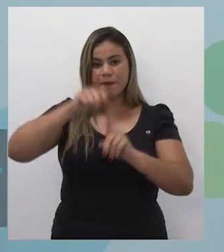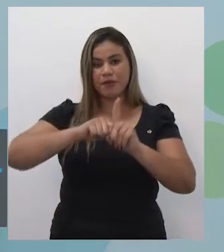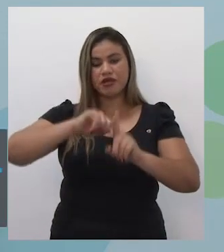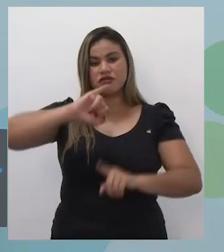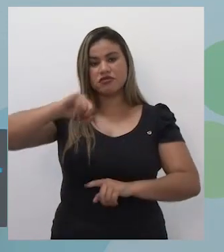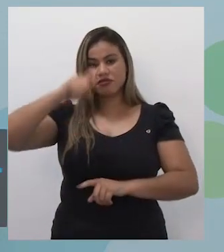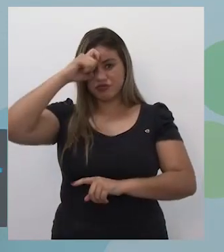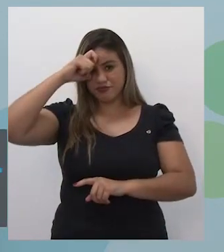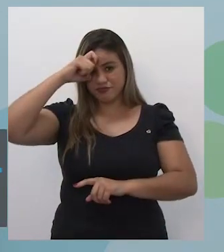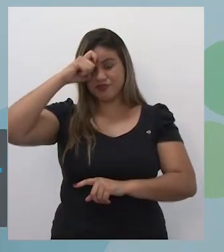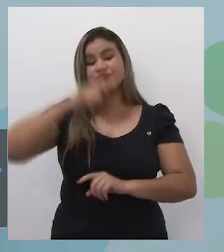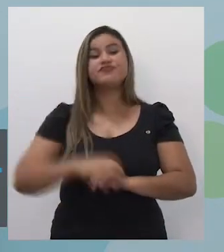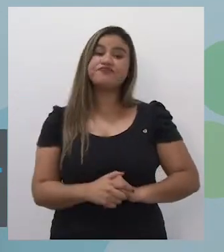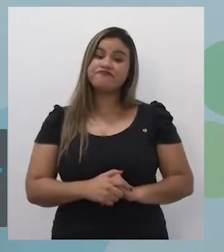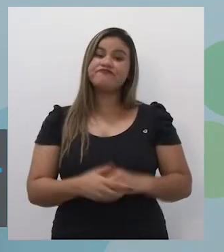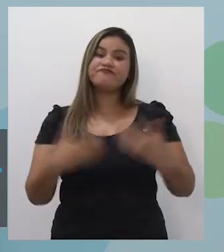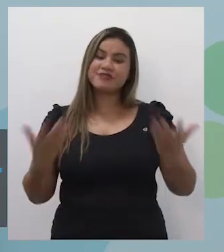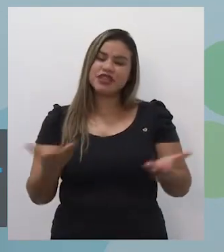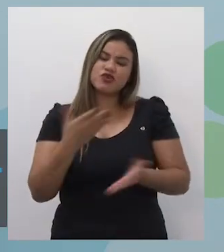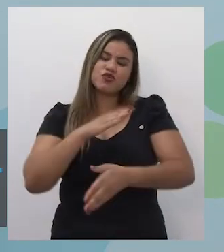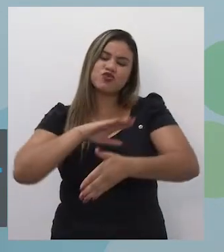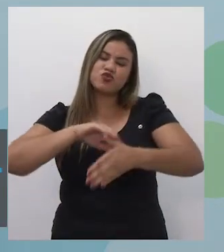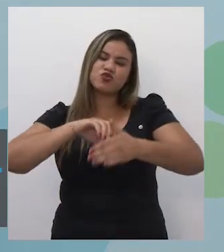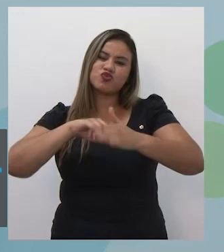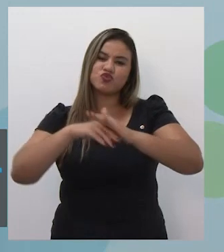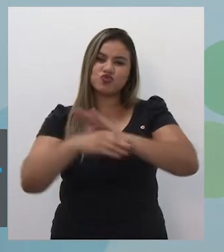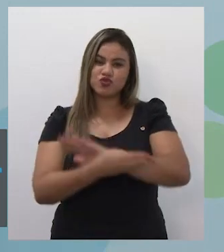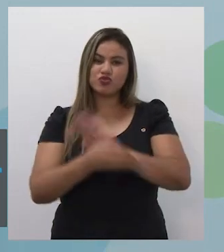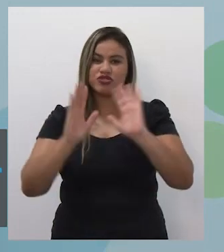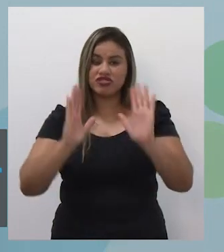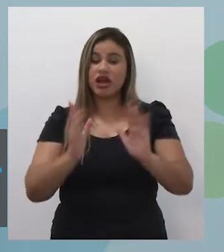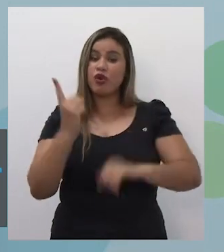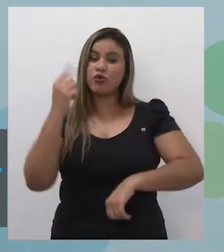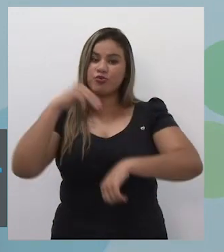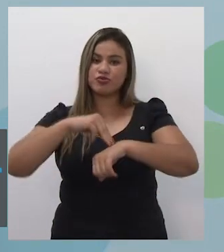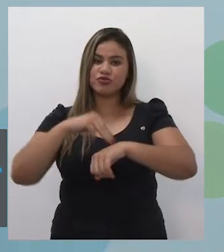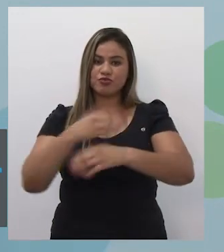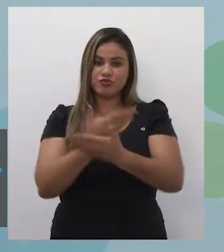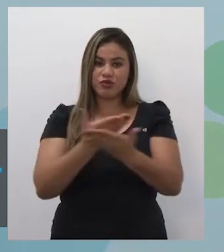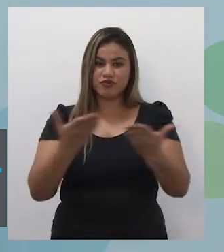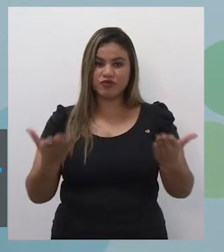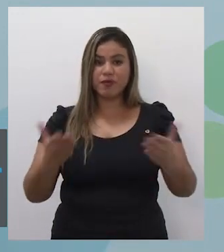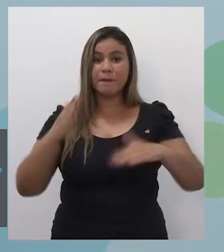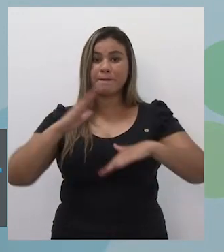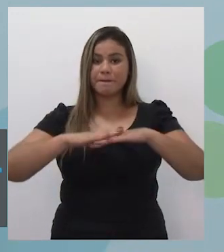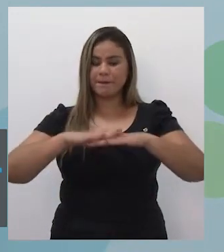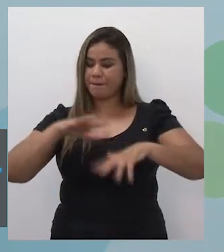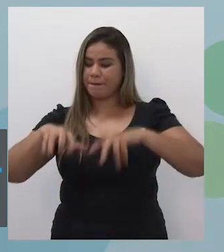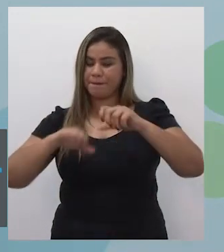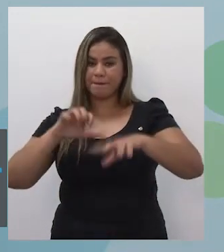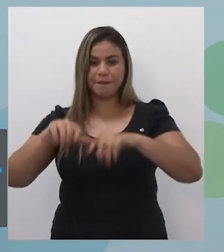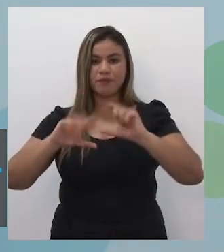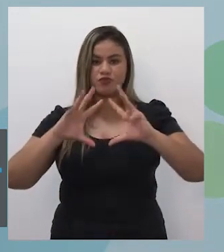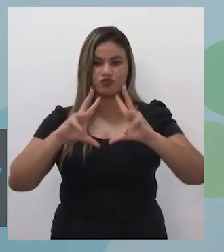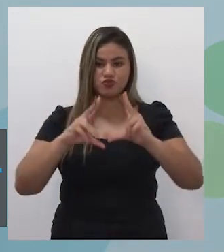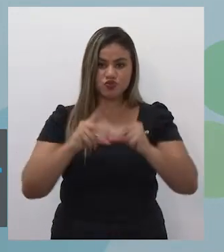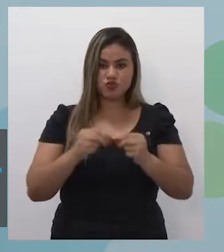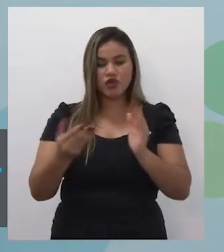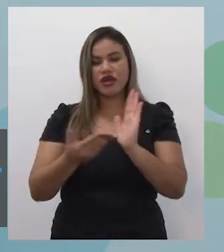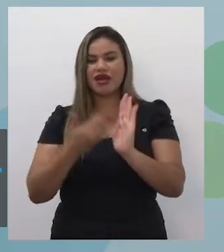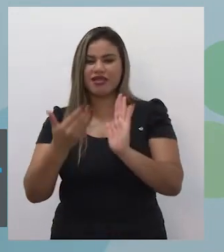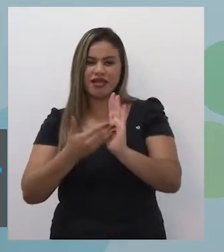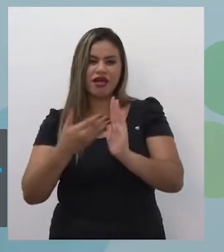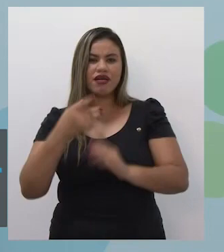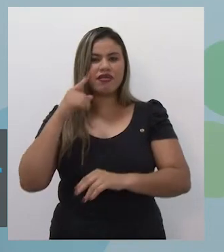janeiro. E como é de praxe, nós vamos deixar agora um minutinho para que vocês separem os materiais,